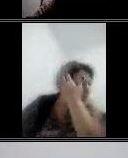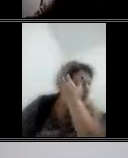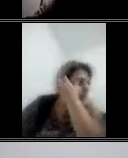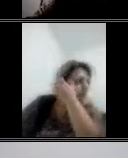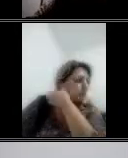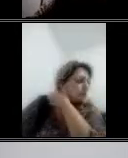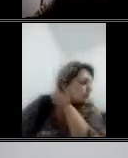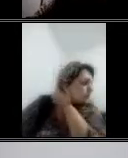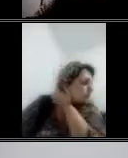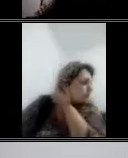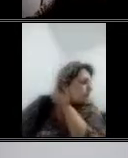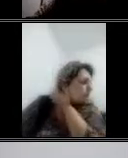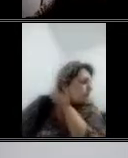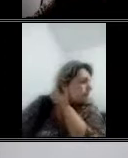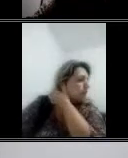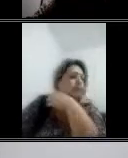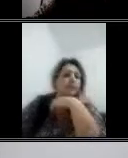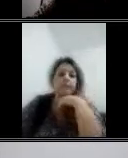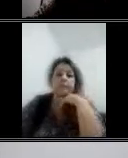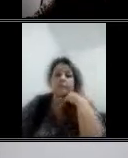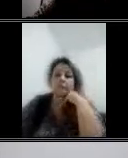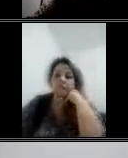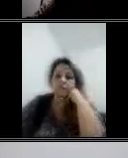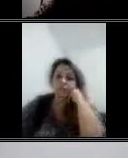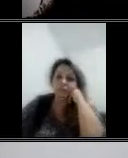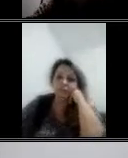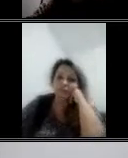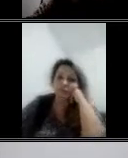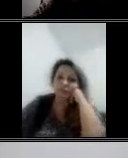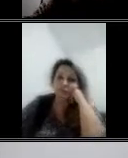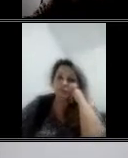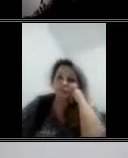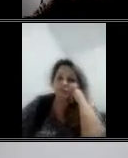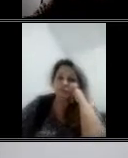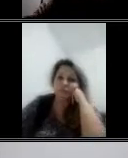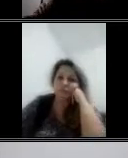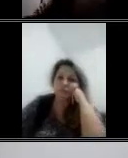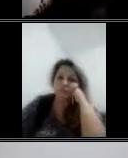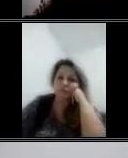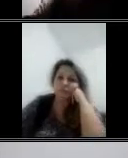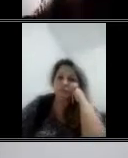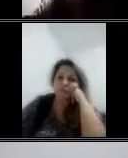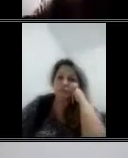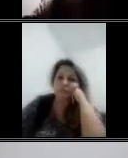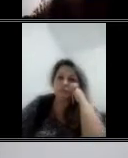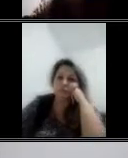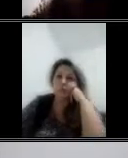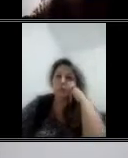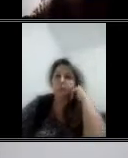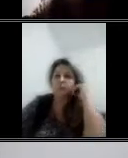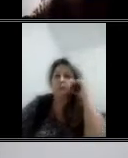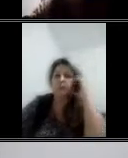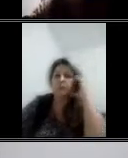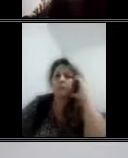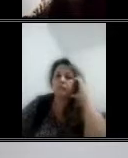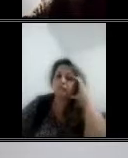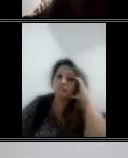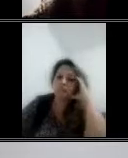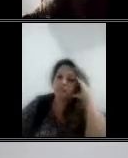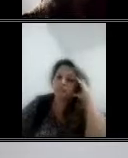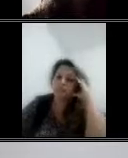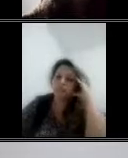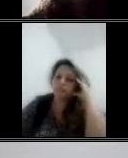de hiperexcitabilidade do sistema nervoso. E nesse primeiro ano ou mais